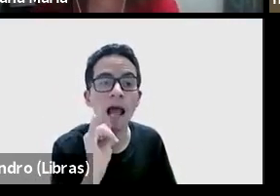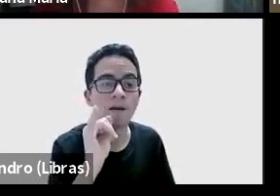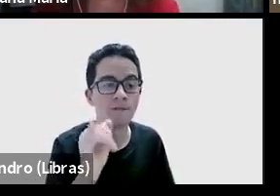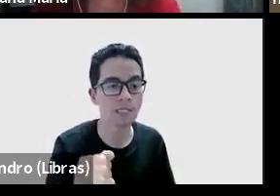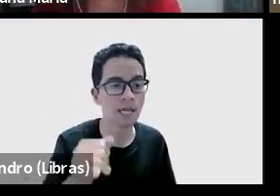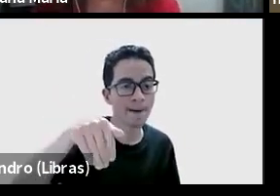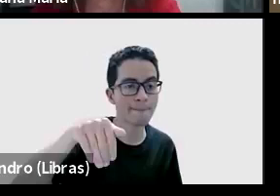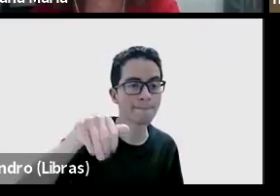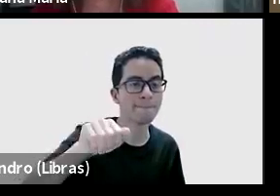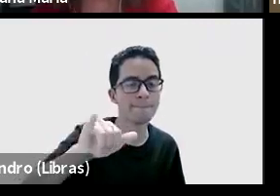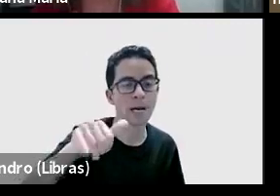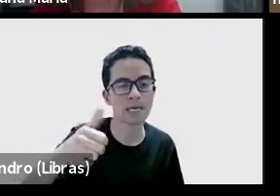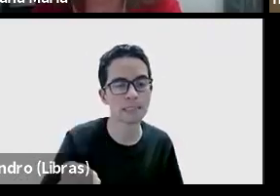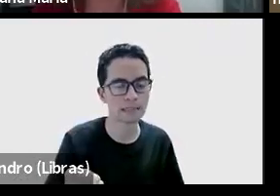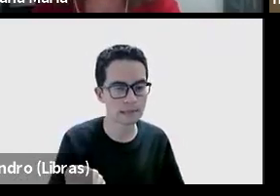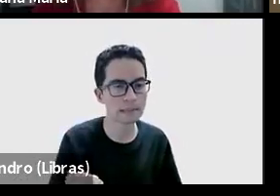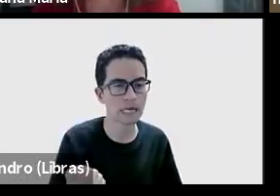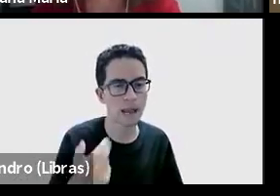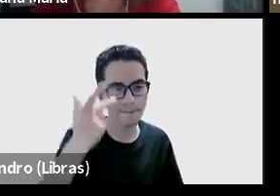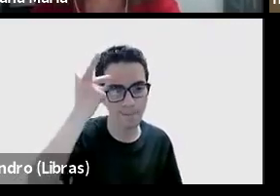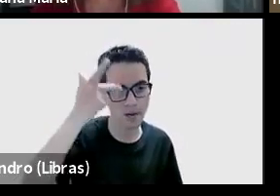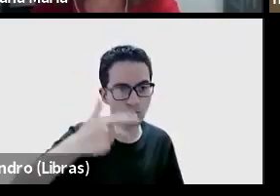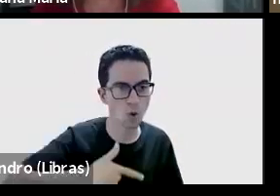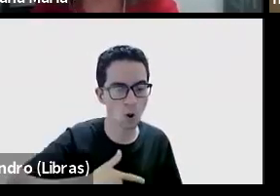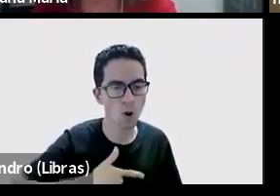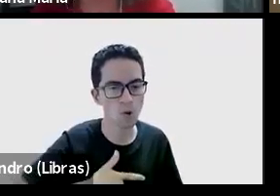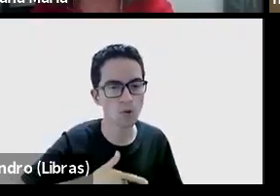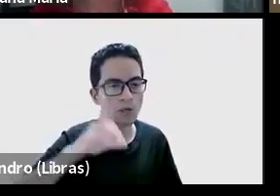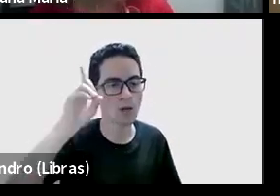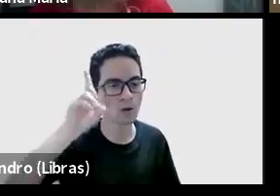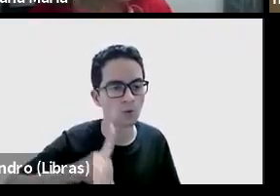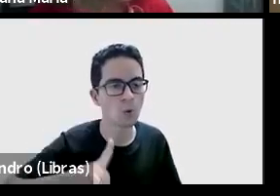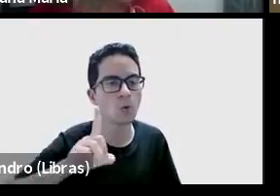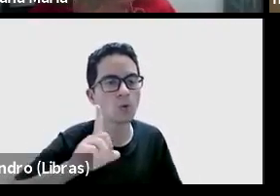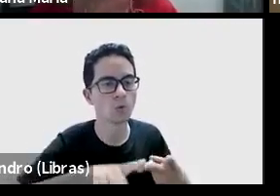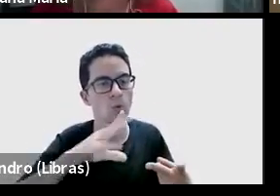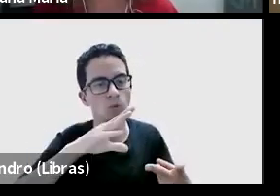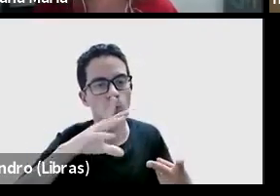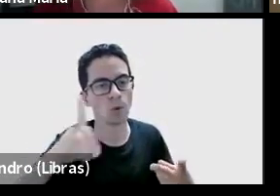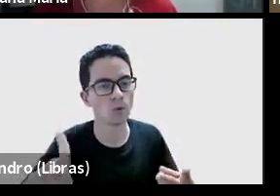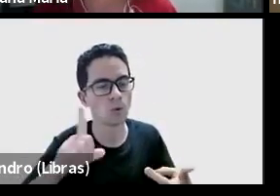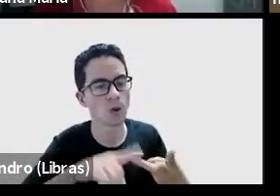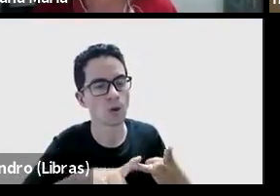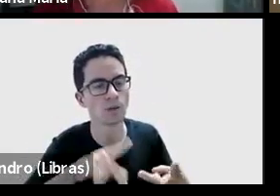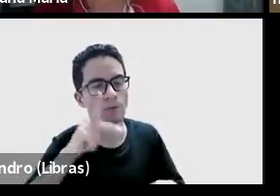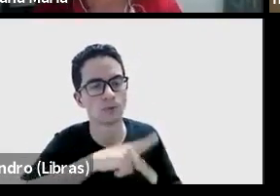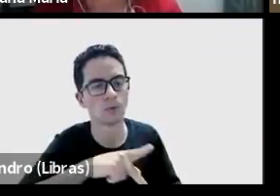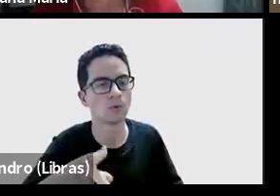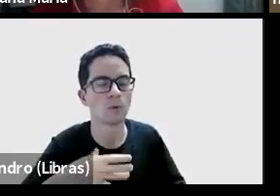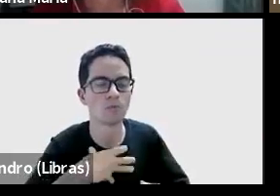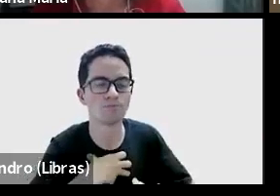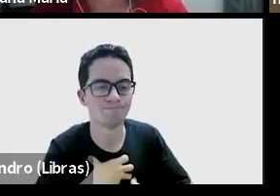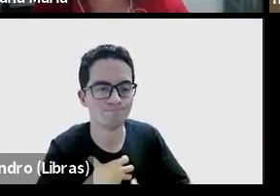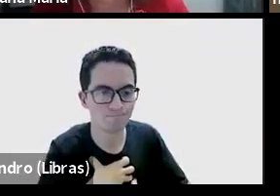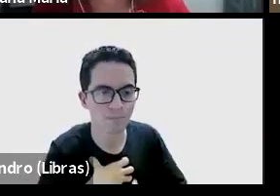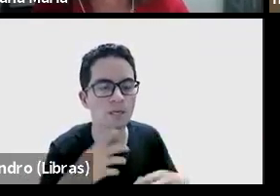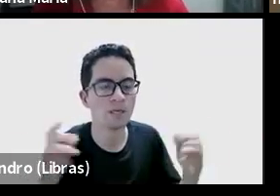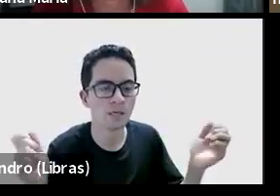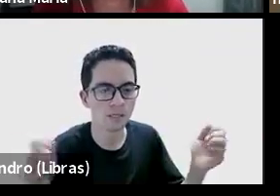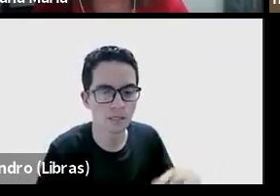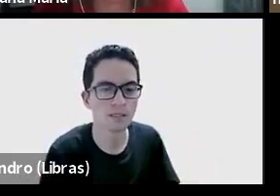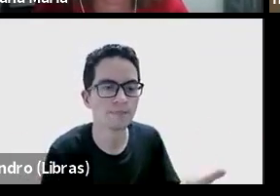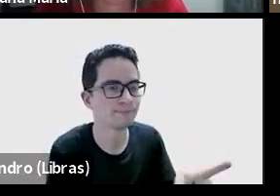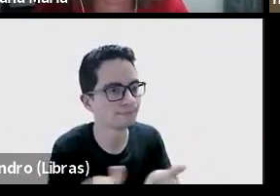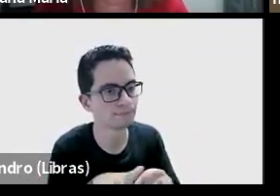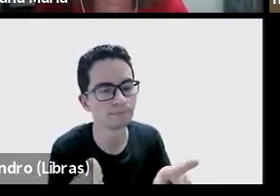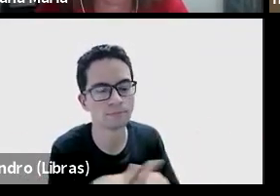tem são as iniciativas individuais dos diretores, dos coordenadores, dos professores que se sensibilizam, né, e